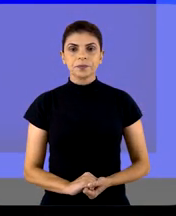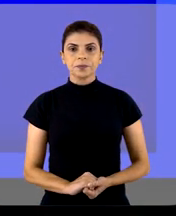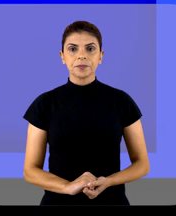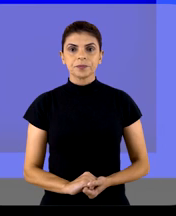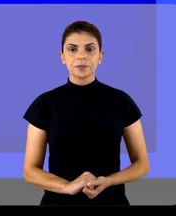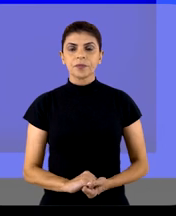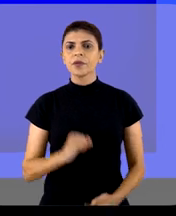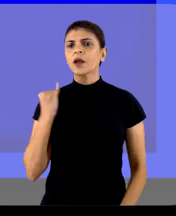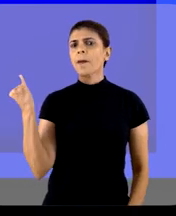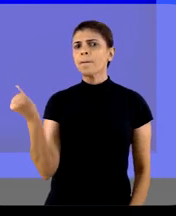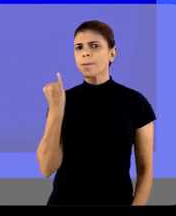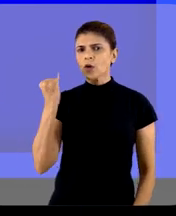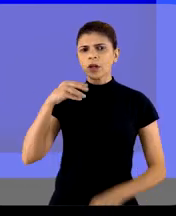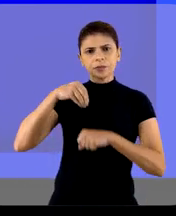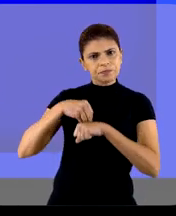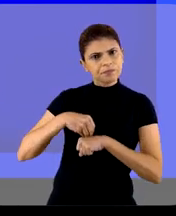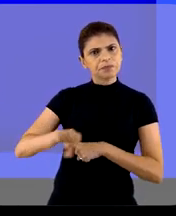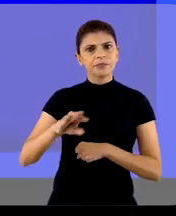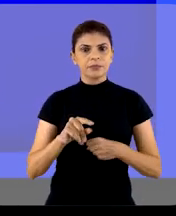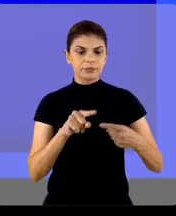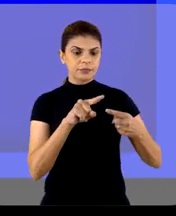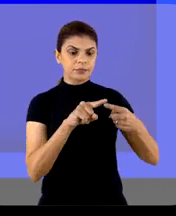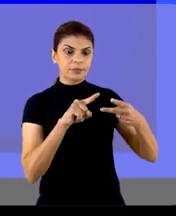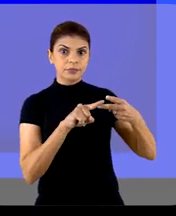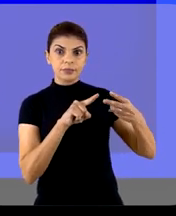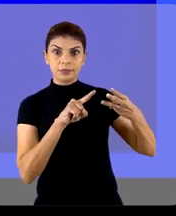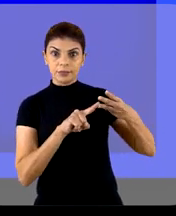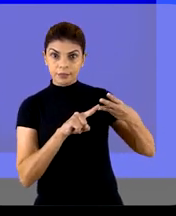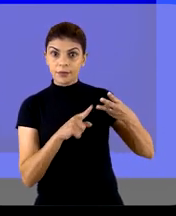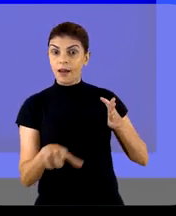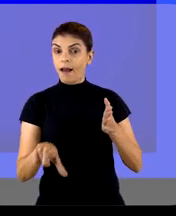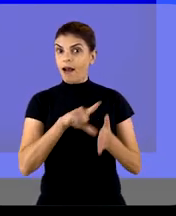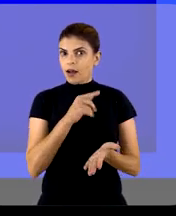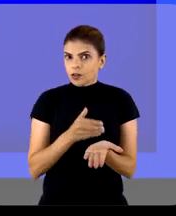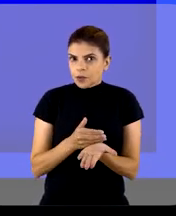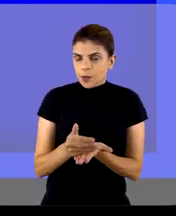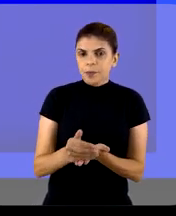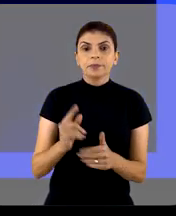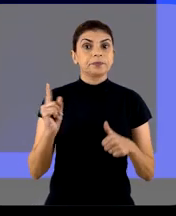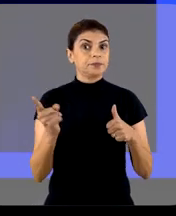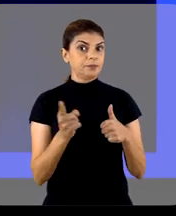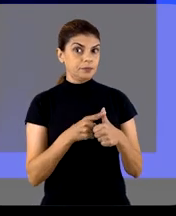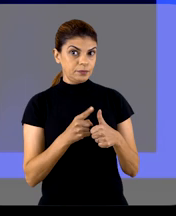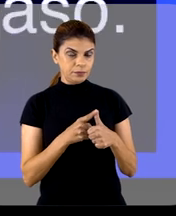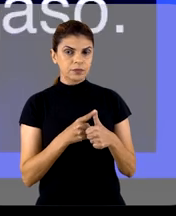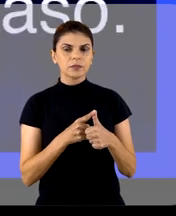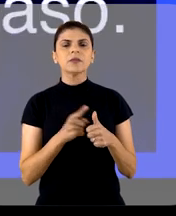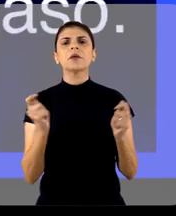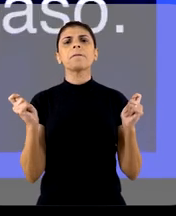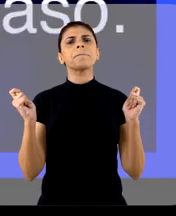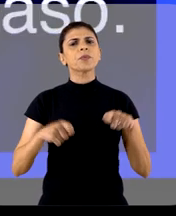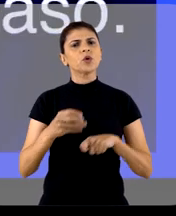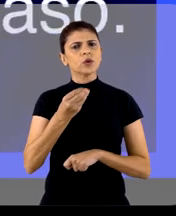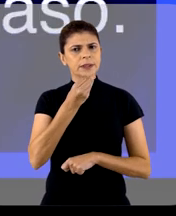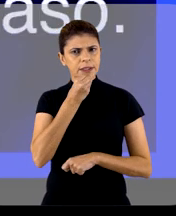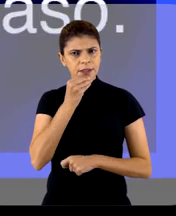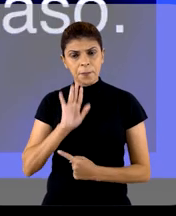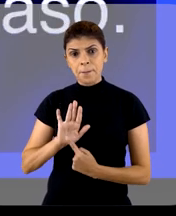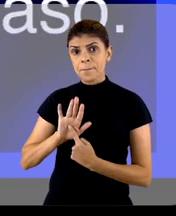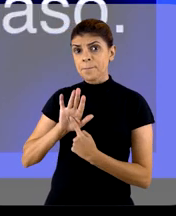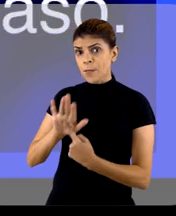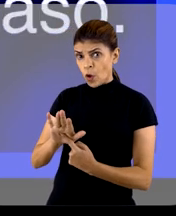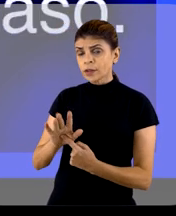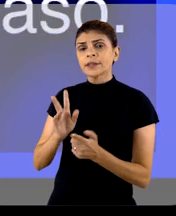Há três pontos importantes para destacar antes da demonstração destas técnicas. Primeiro, quando possível,